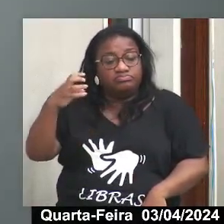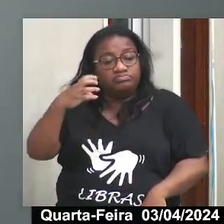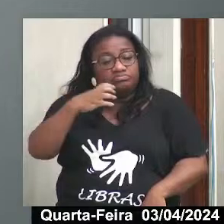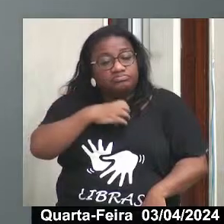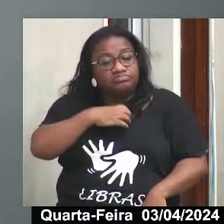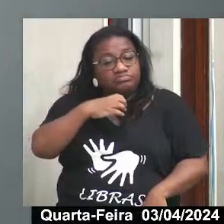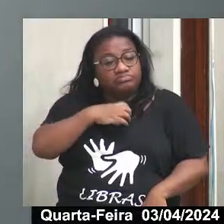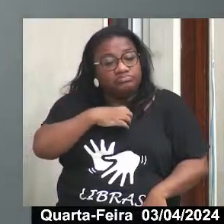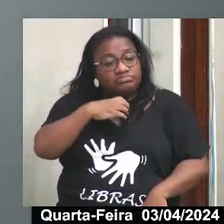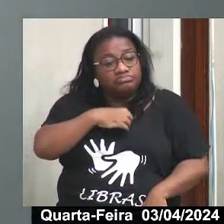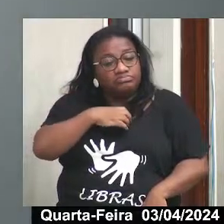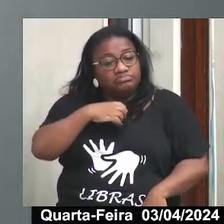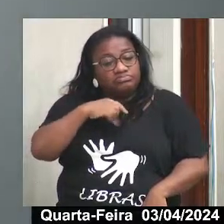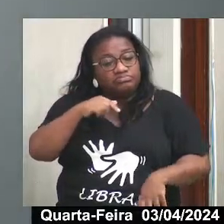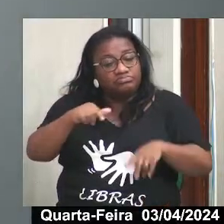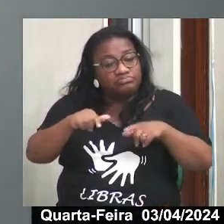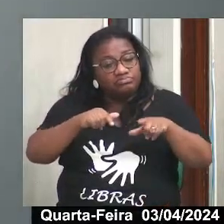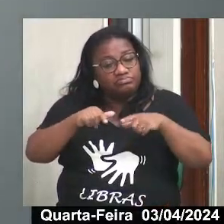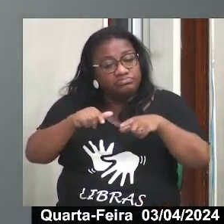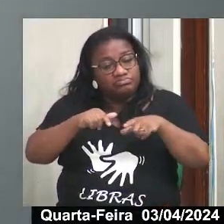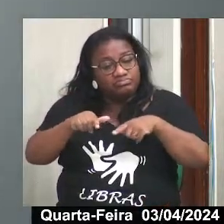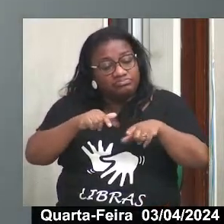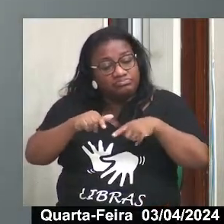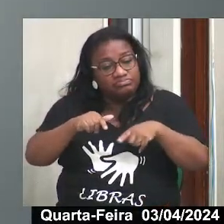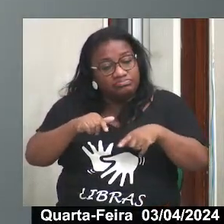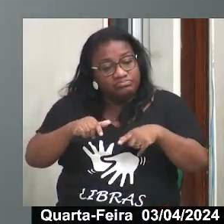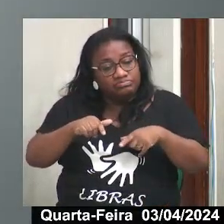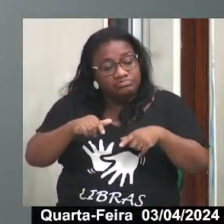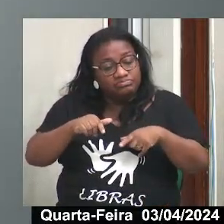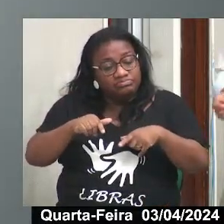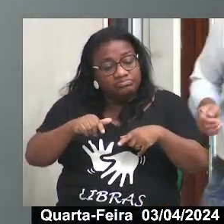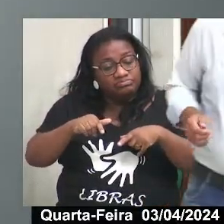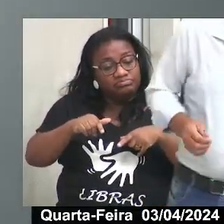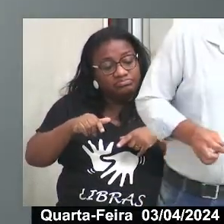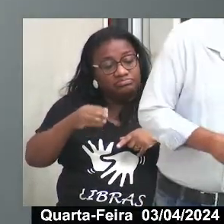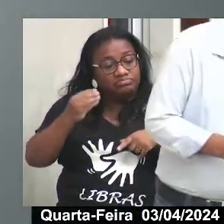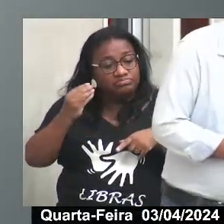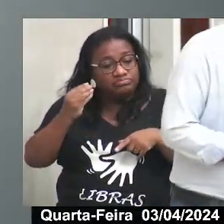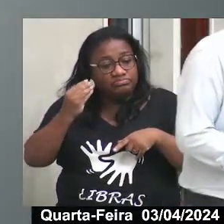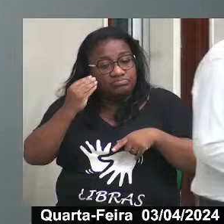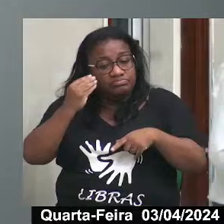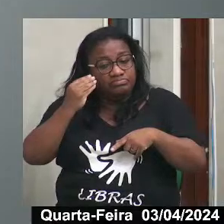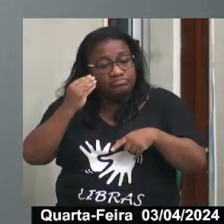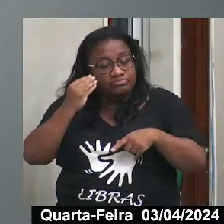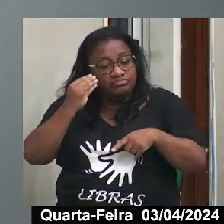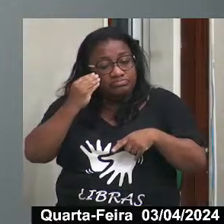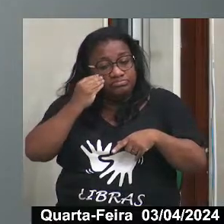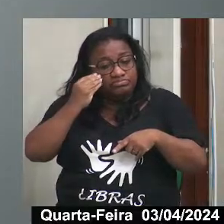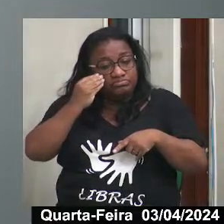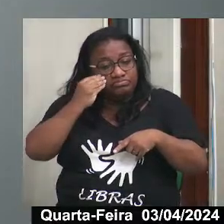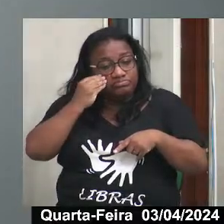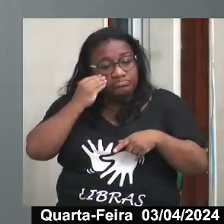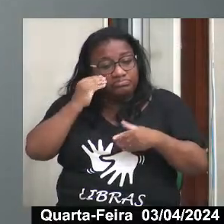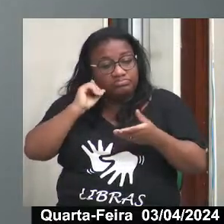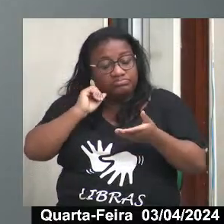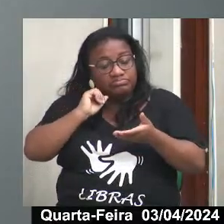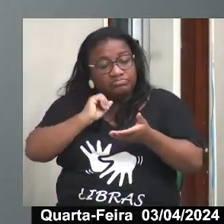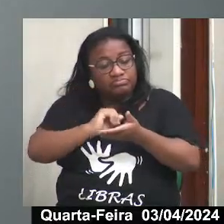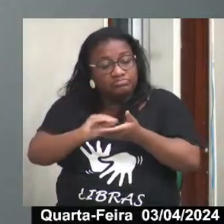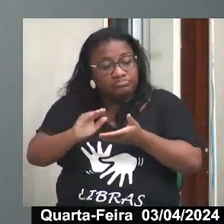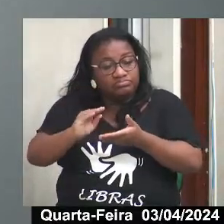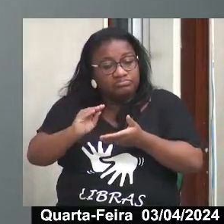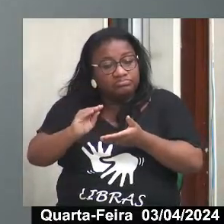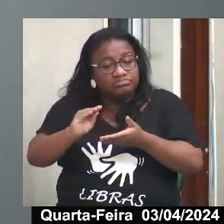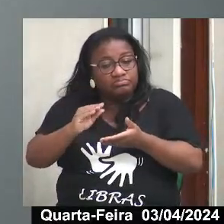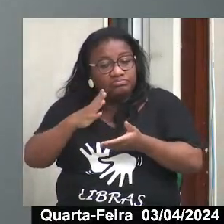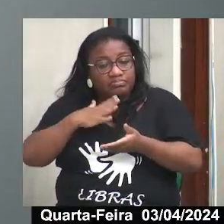jeito de trabalhar perverso, sujo, culminou na tentativa da cassação do nosso